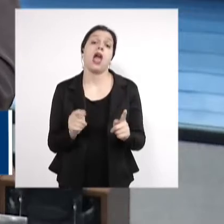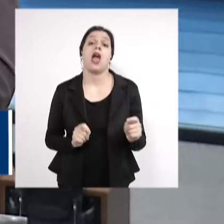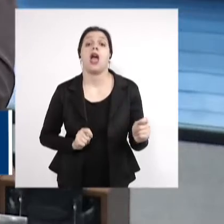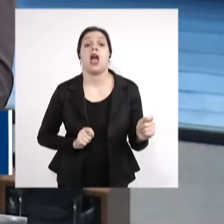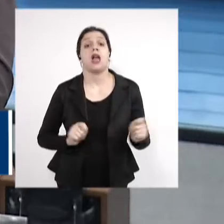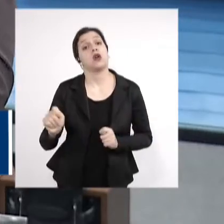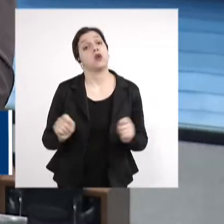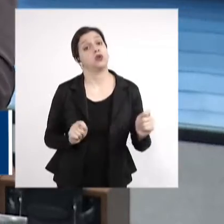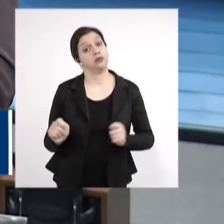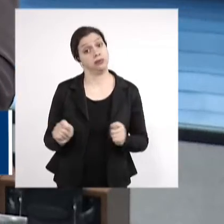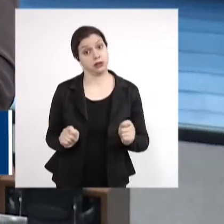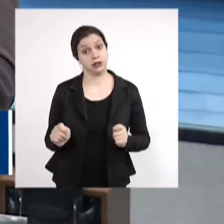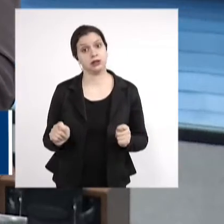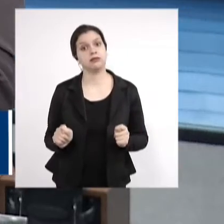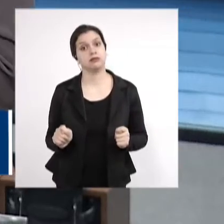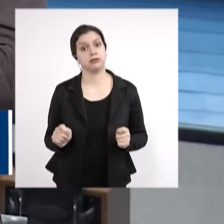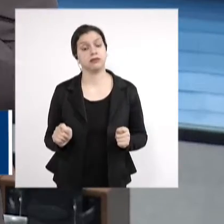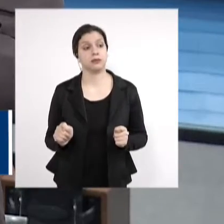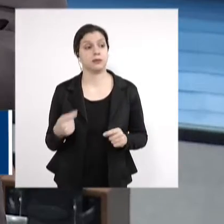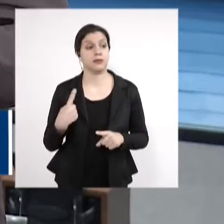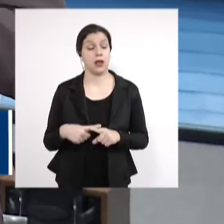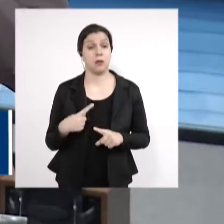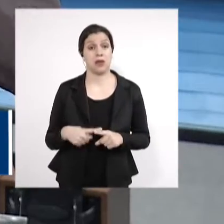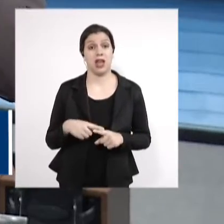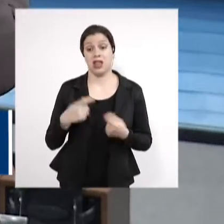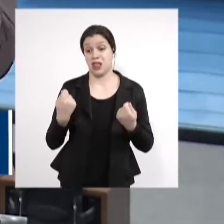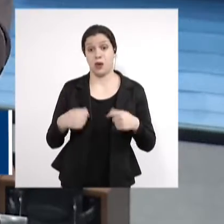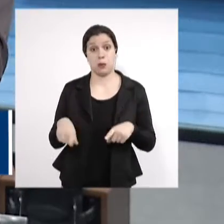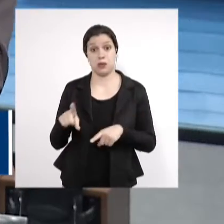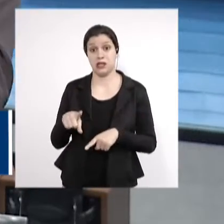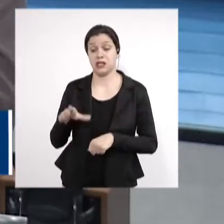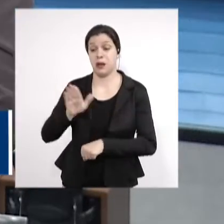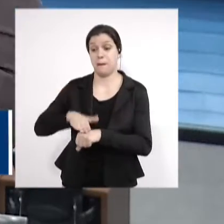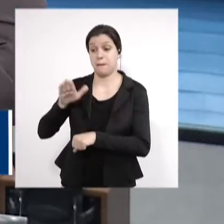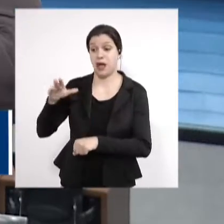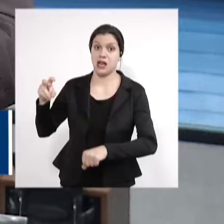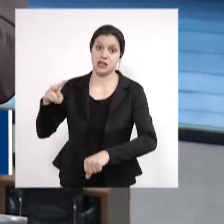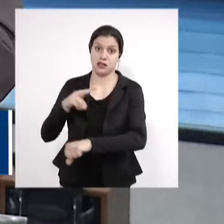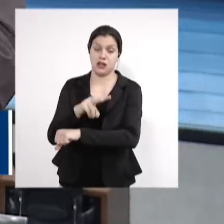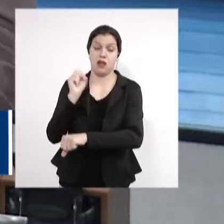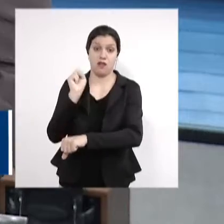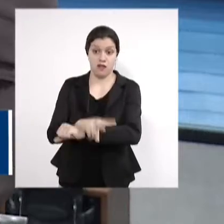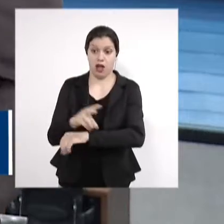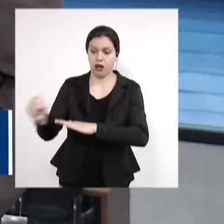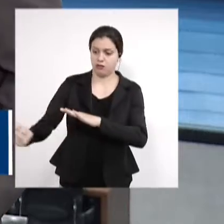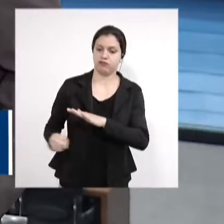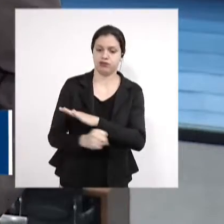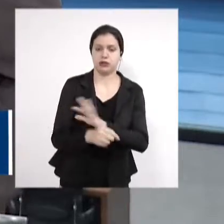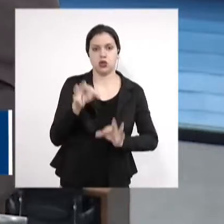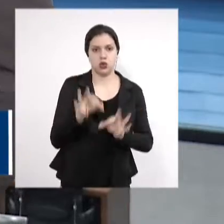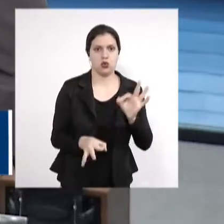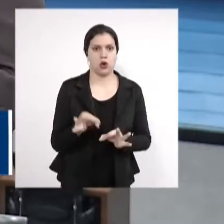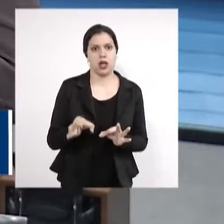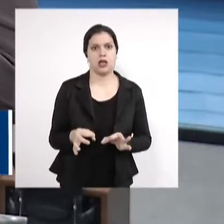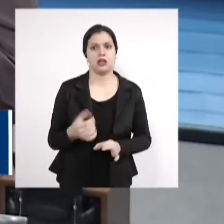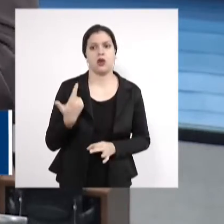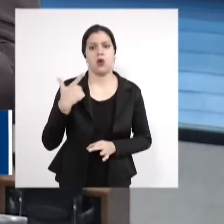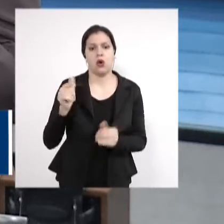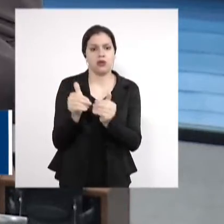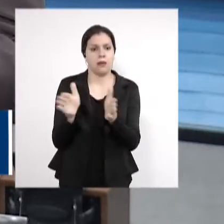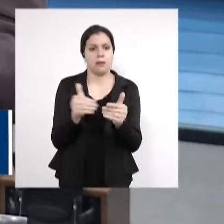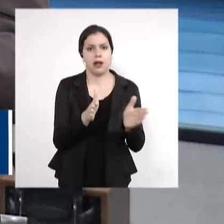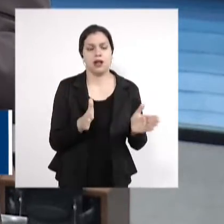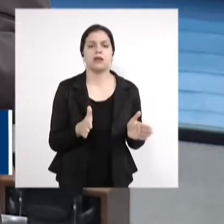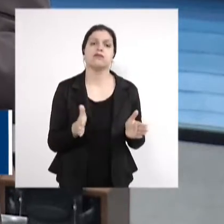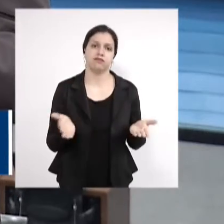No Tribunal de Justiça disse isso na justificativa, porque daí ele não precisa ter que contratar mais juízes e abrir outras unidades para